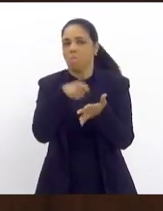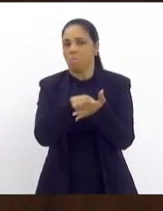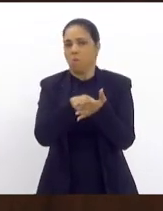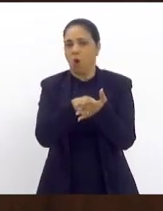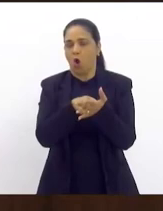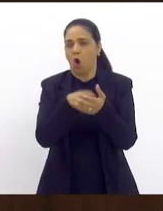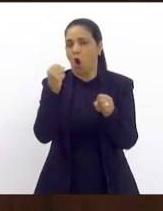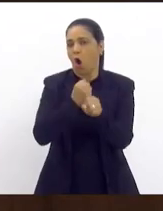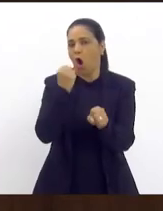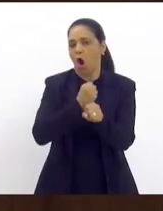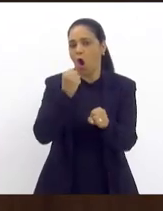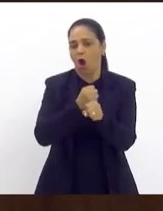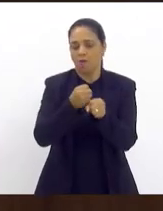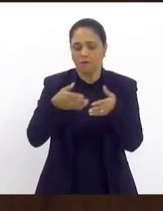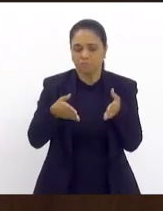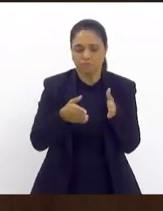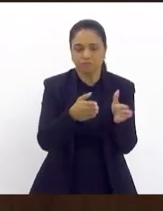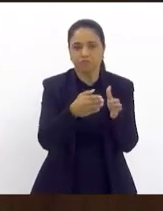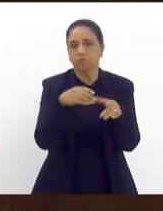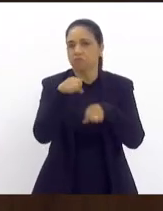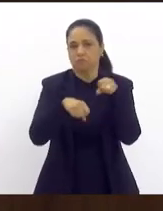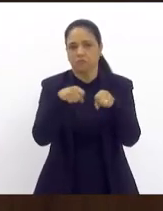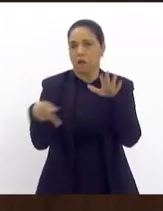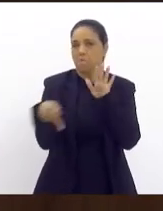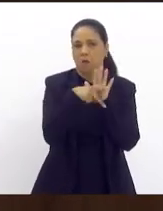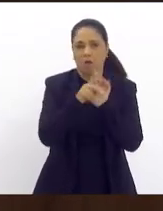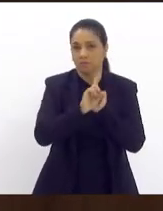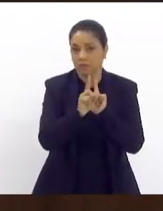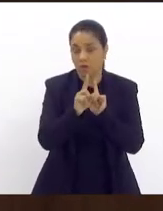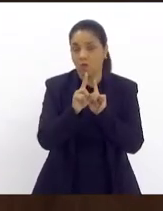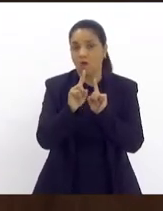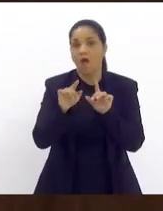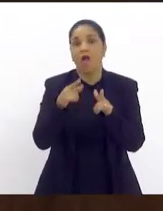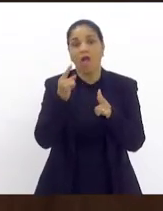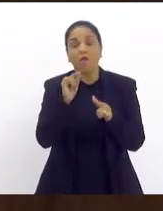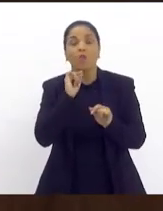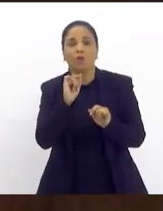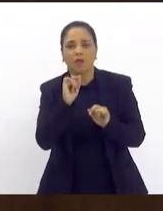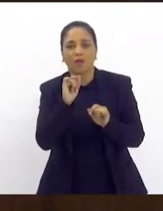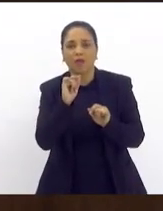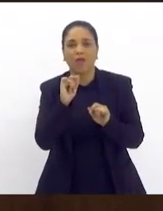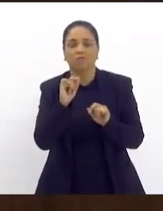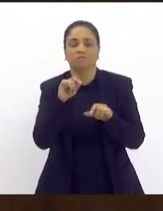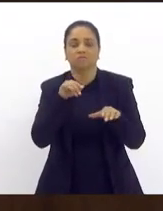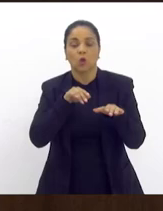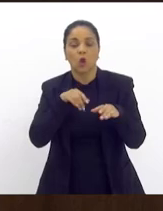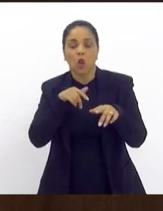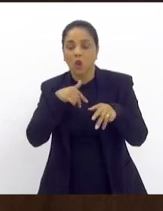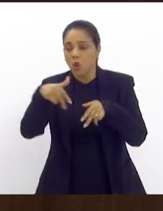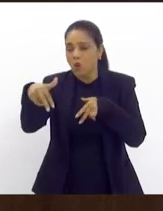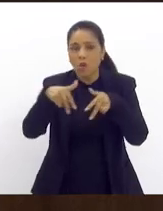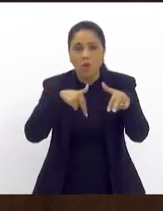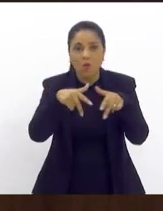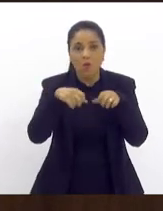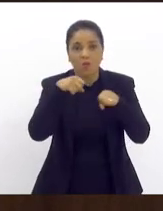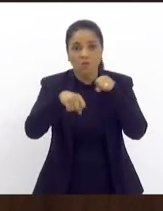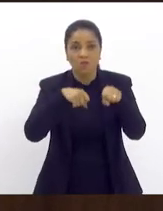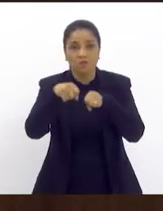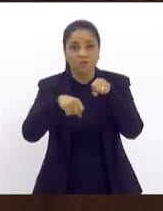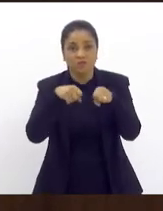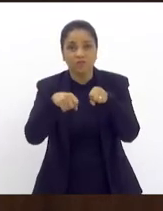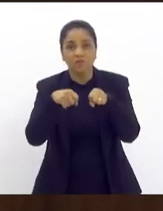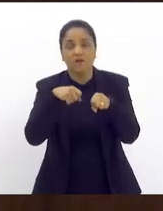a gente fala como reconhecimento de uma locomoção sustentável a gente fala como para